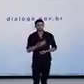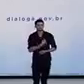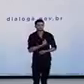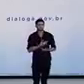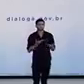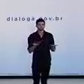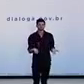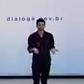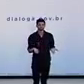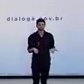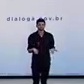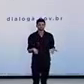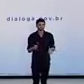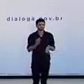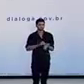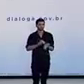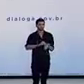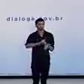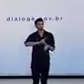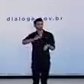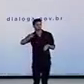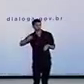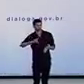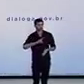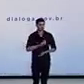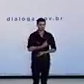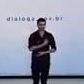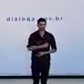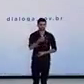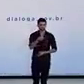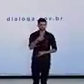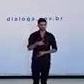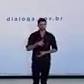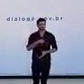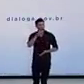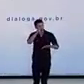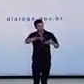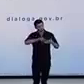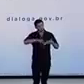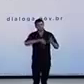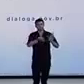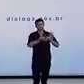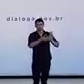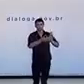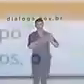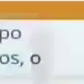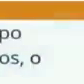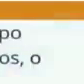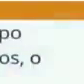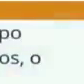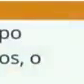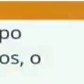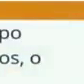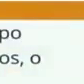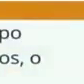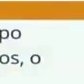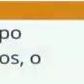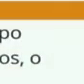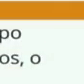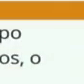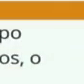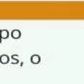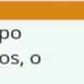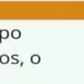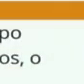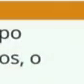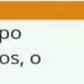Bom, o Irã não está presente, vou ler eu a proposta. Mais melhorias nas escolas públicas de